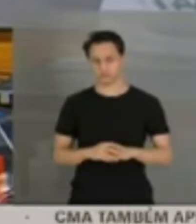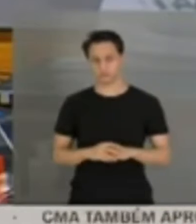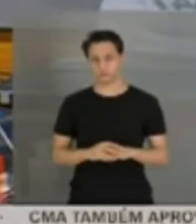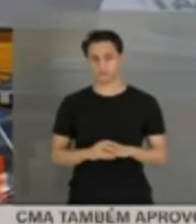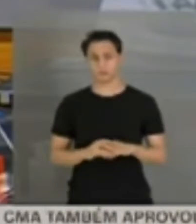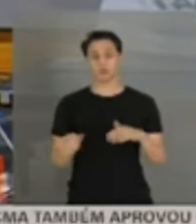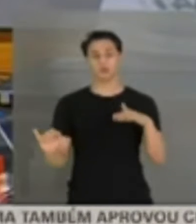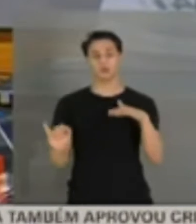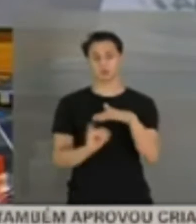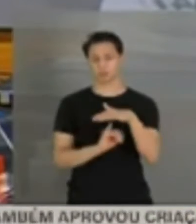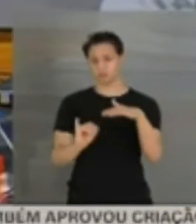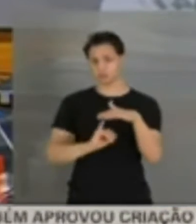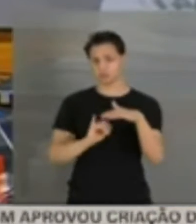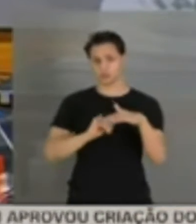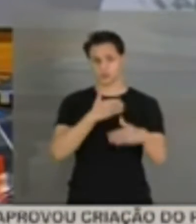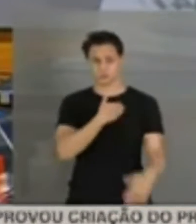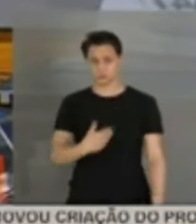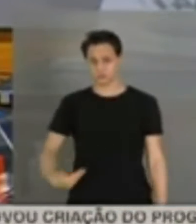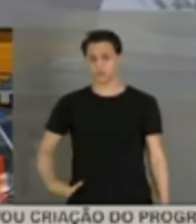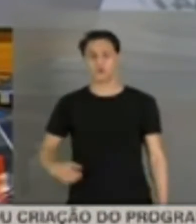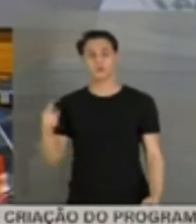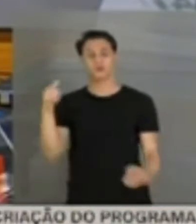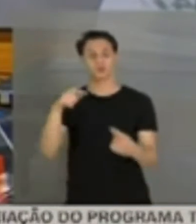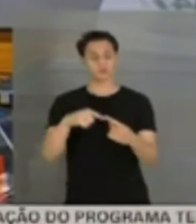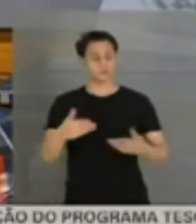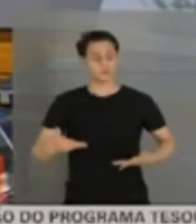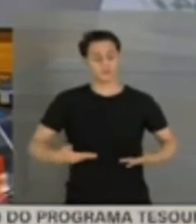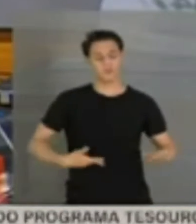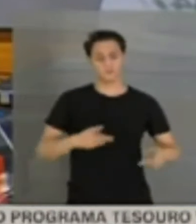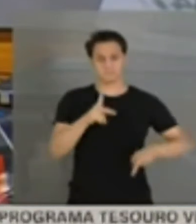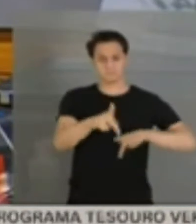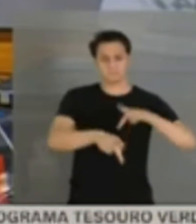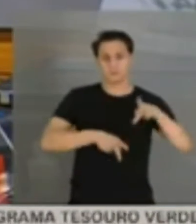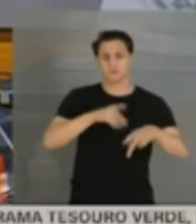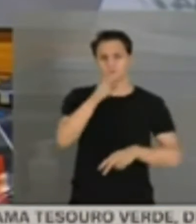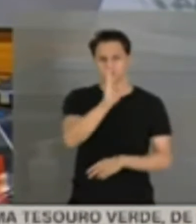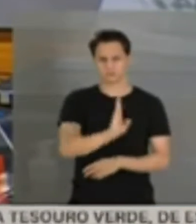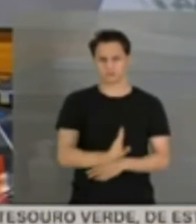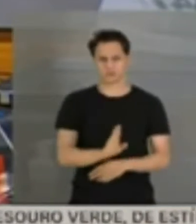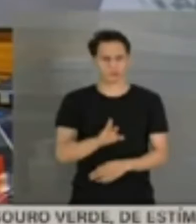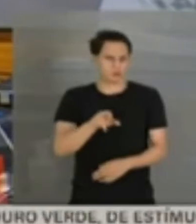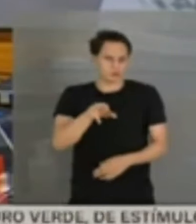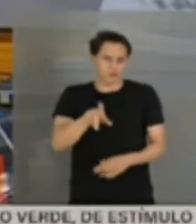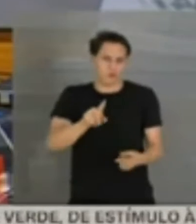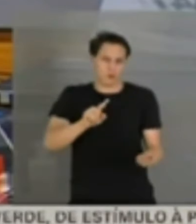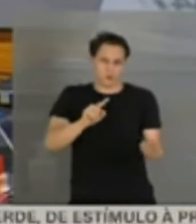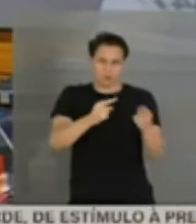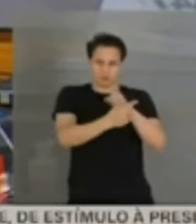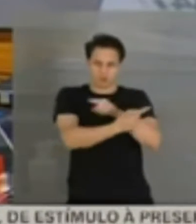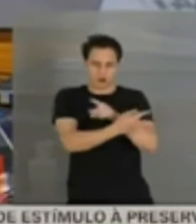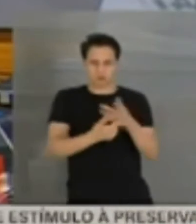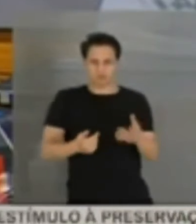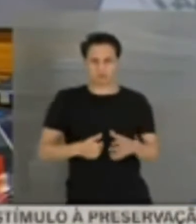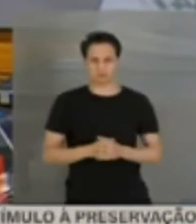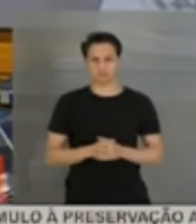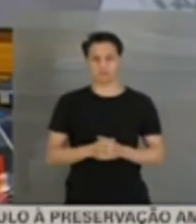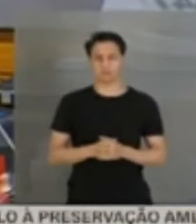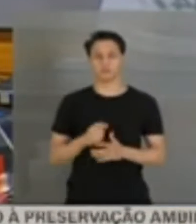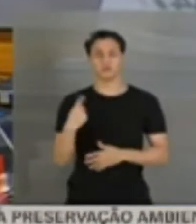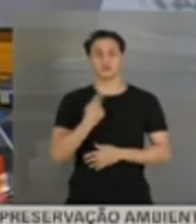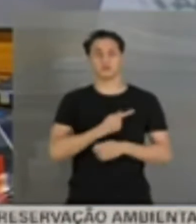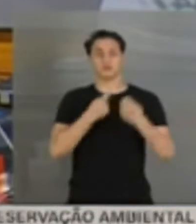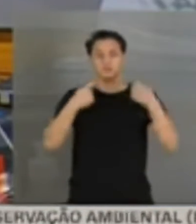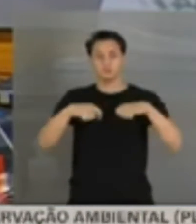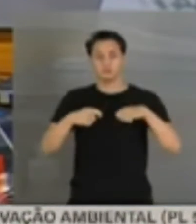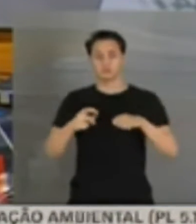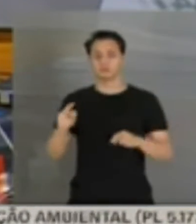para servir o povo brasileiro, e não o contrário. Temos que defender,